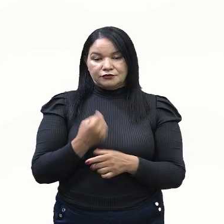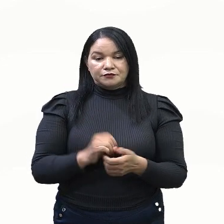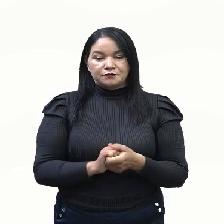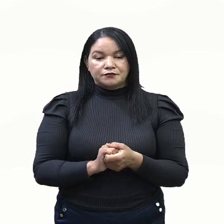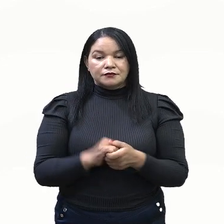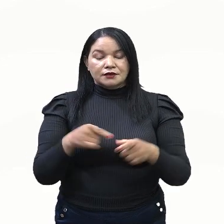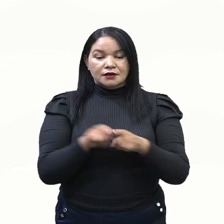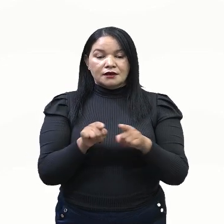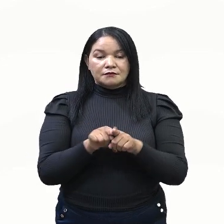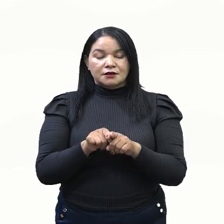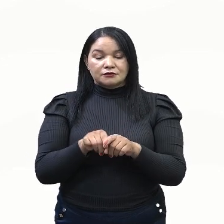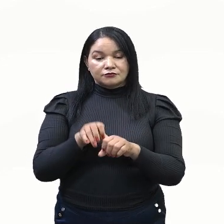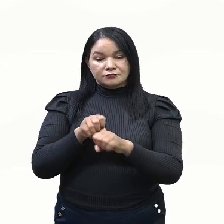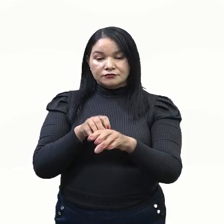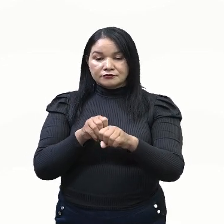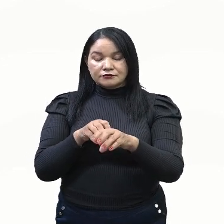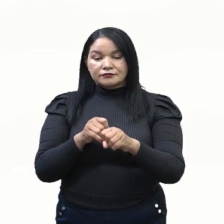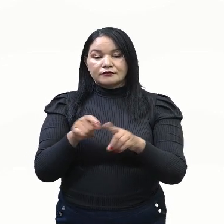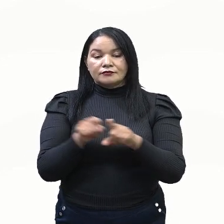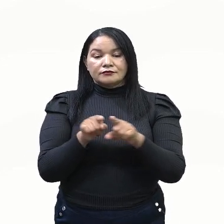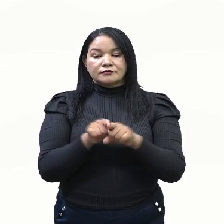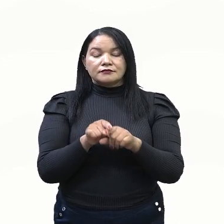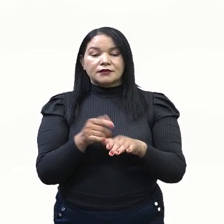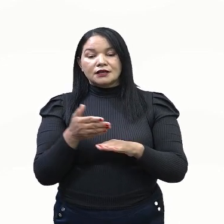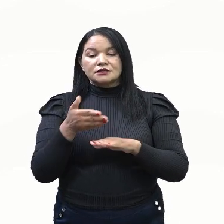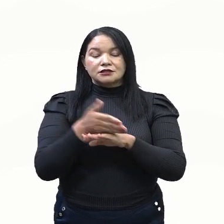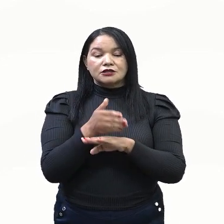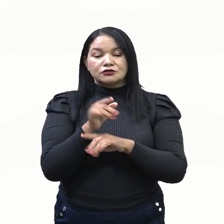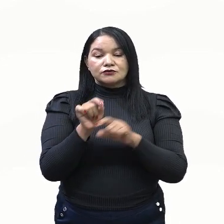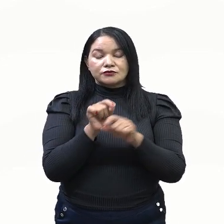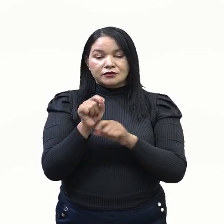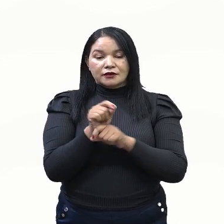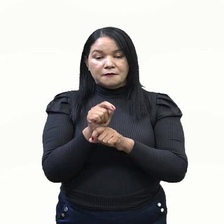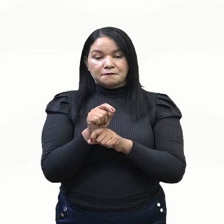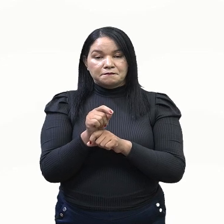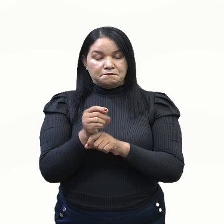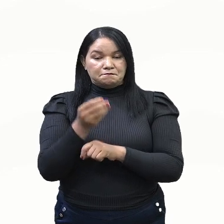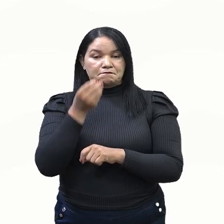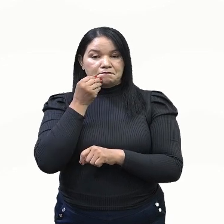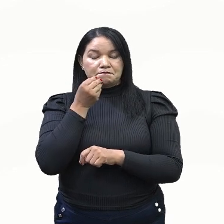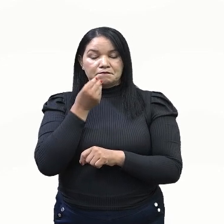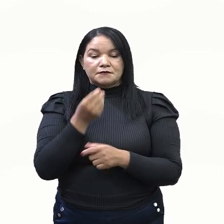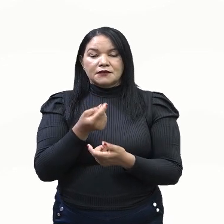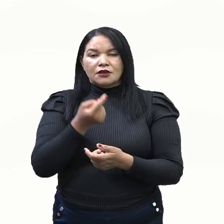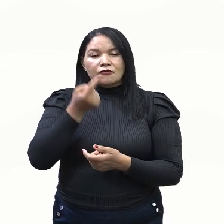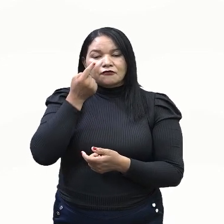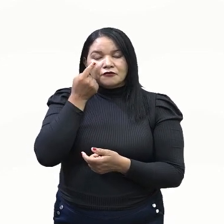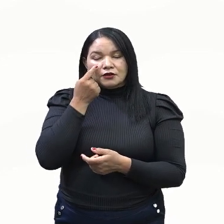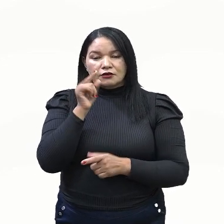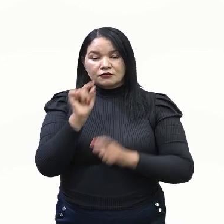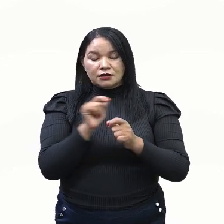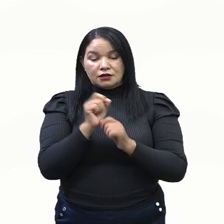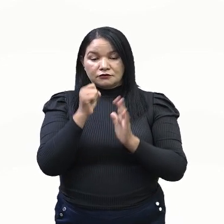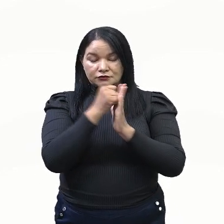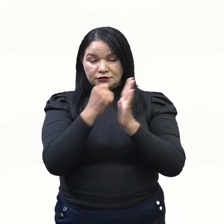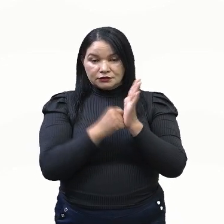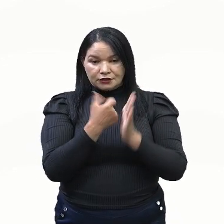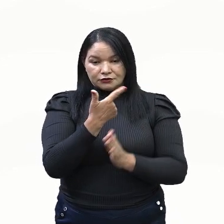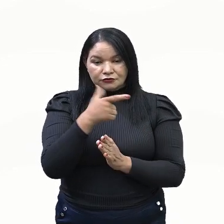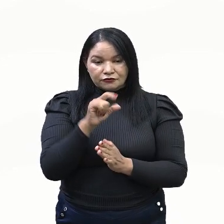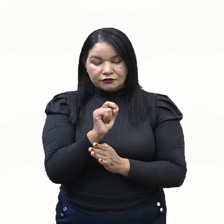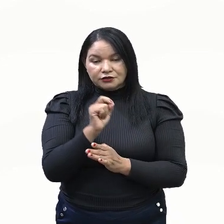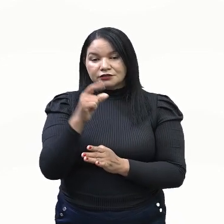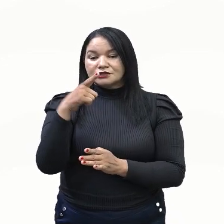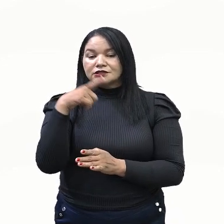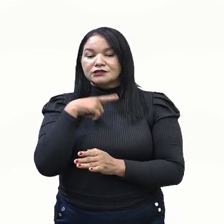e acesso a oportunidades. Vamos observar ainda que mesmo no século XX